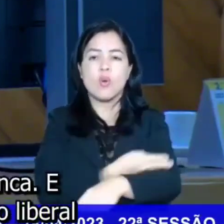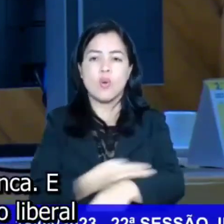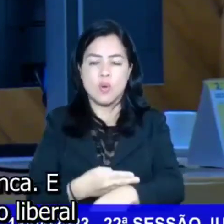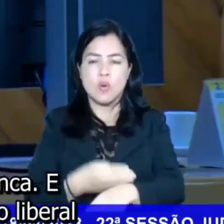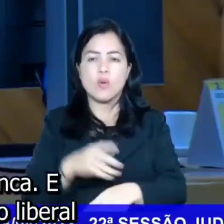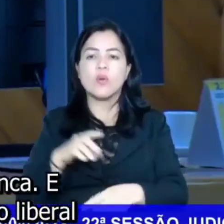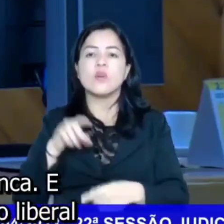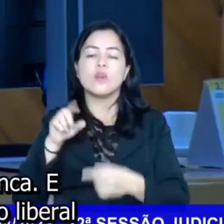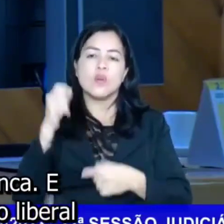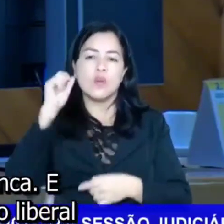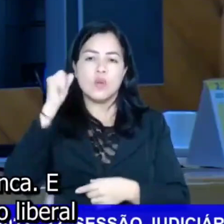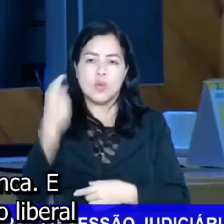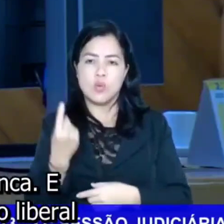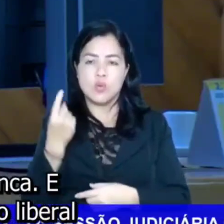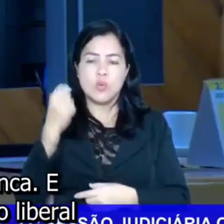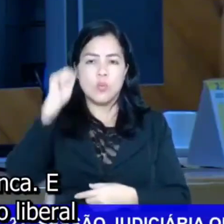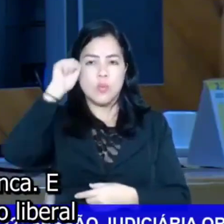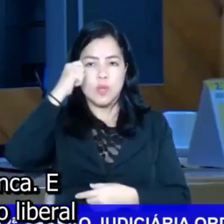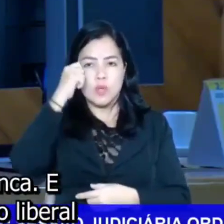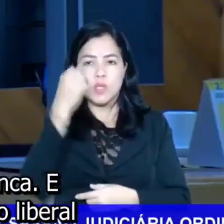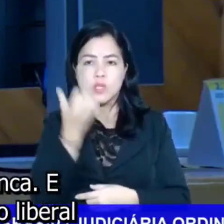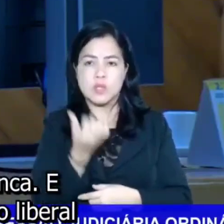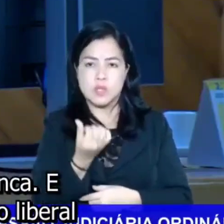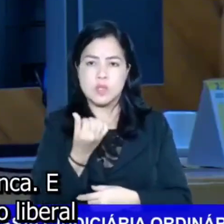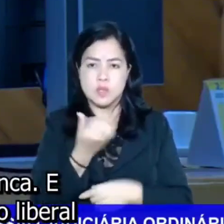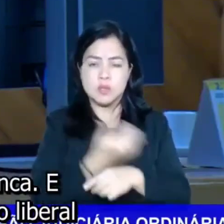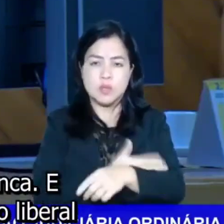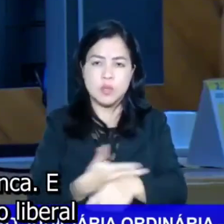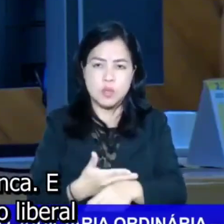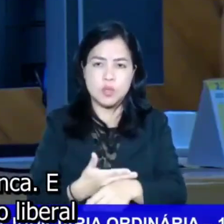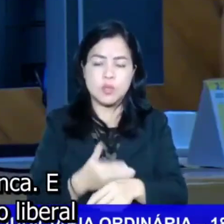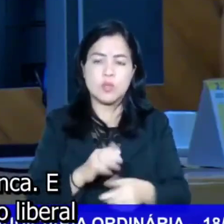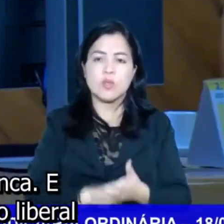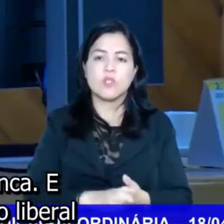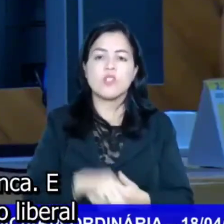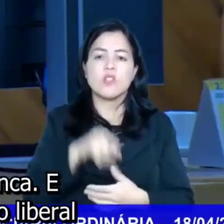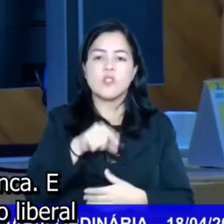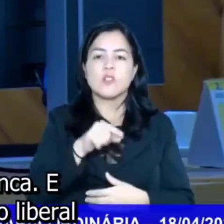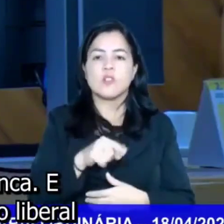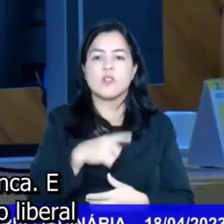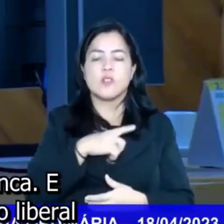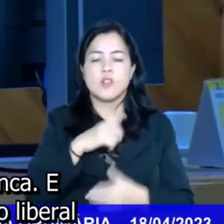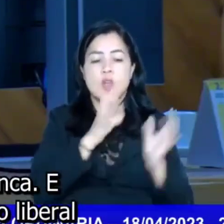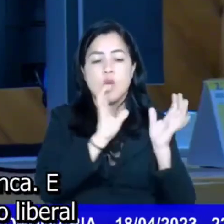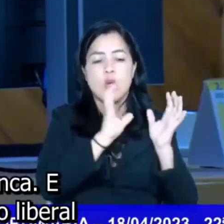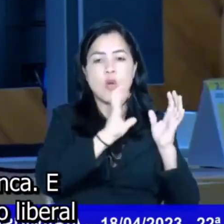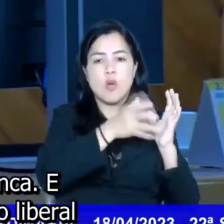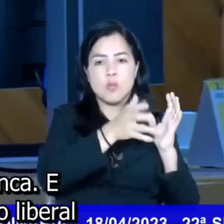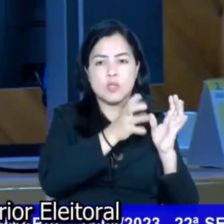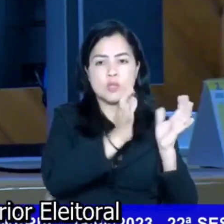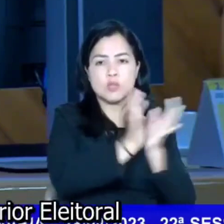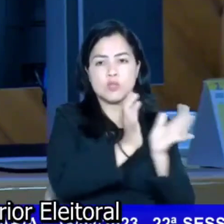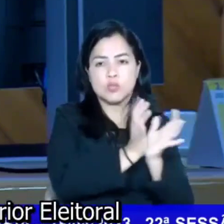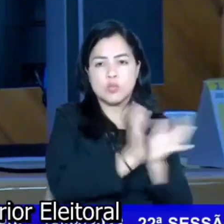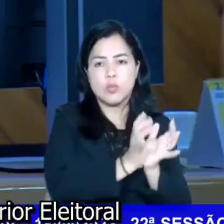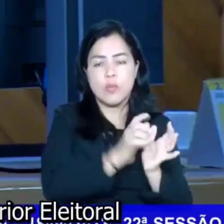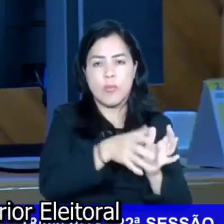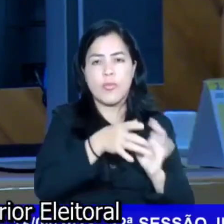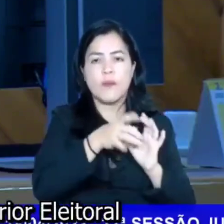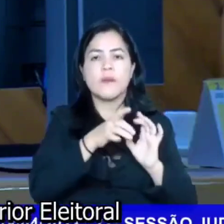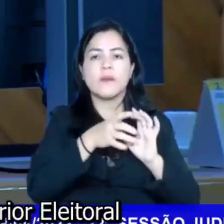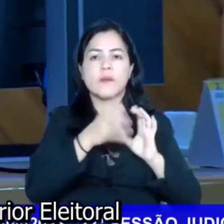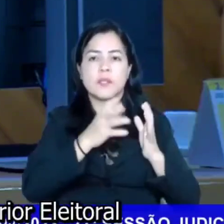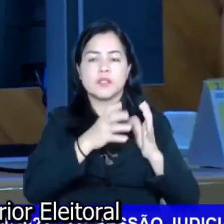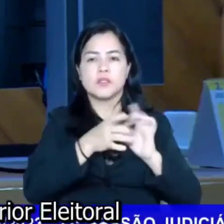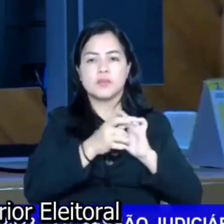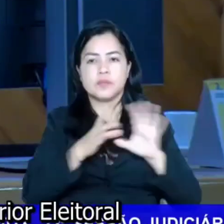preta e 6 raça branca, e que a Comissão Executiva Nacional do Partido Liberal assumiu o